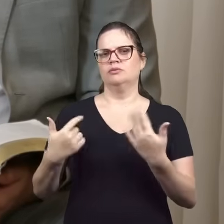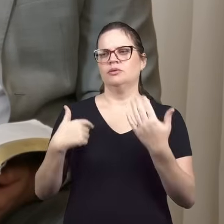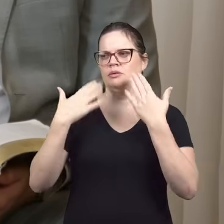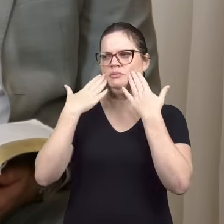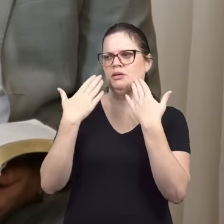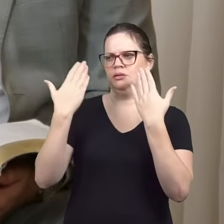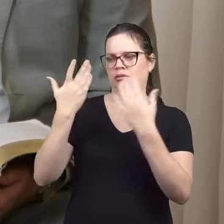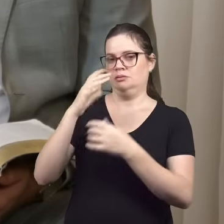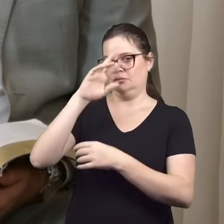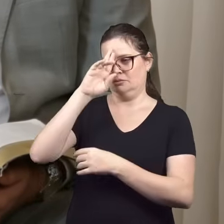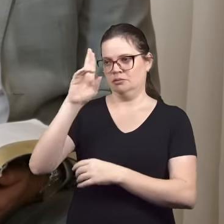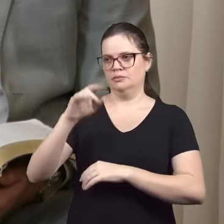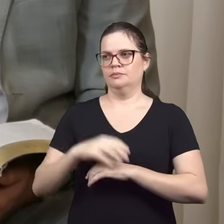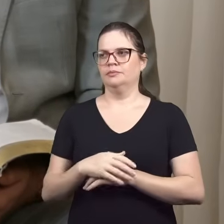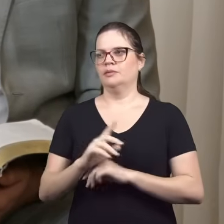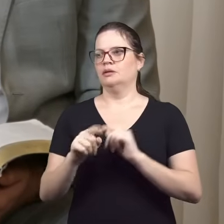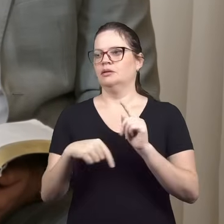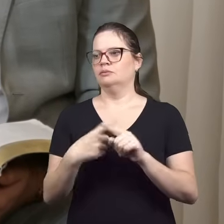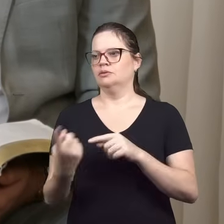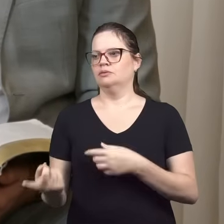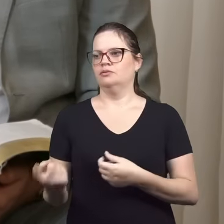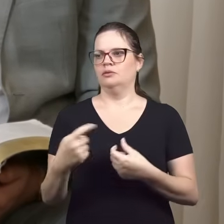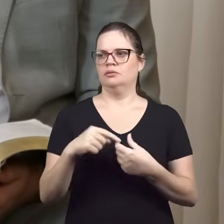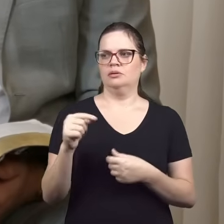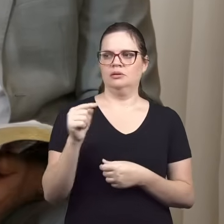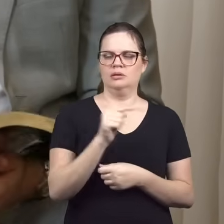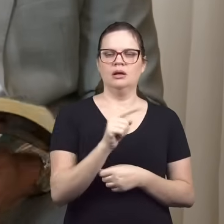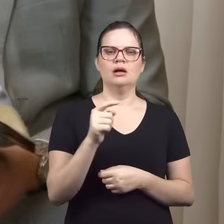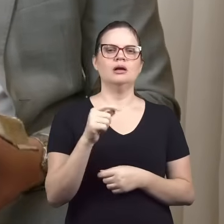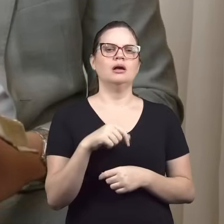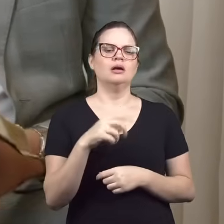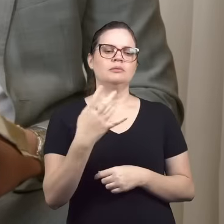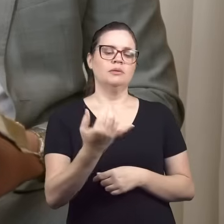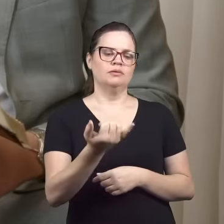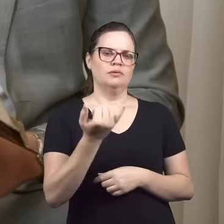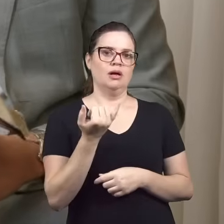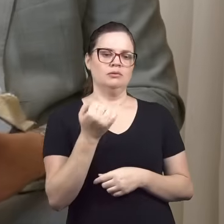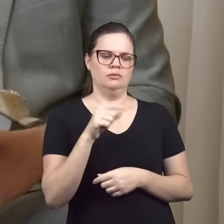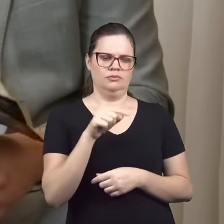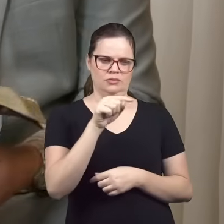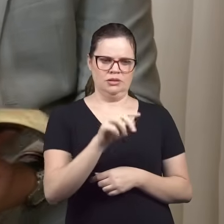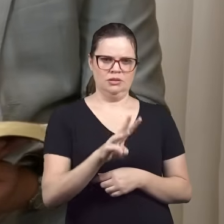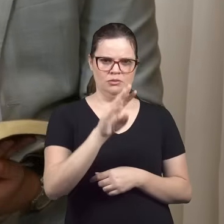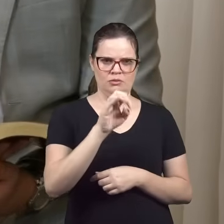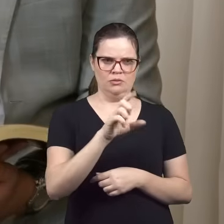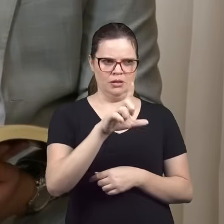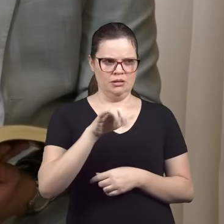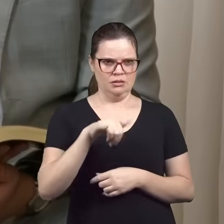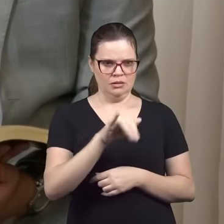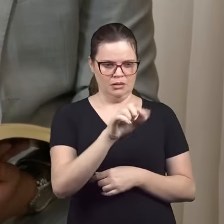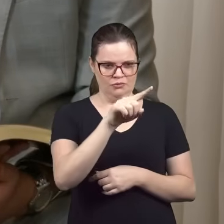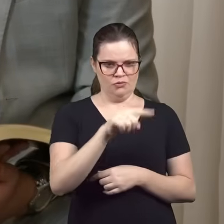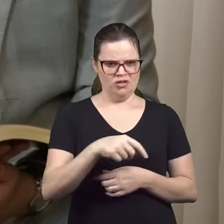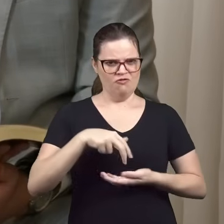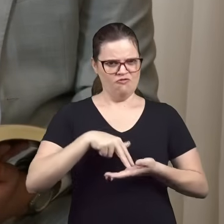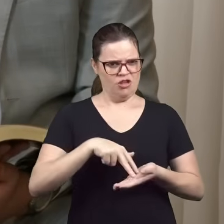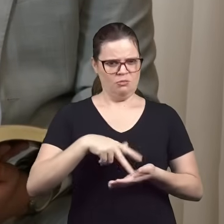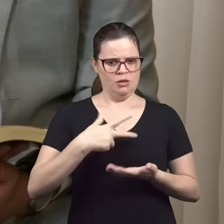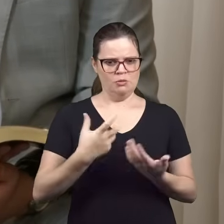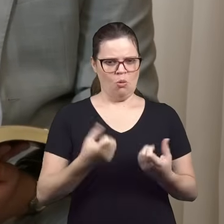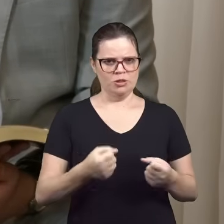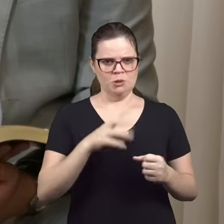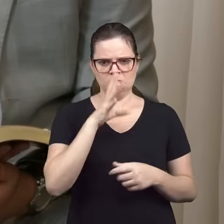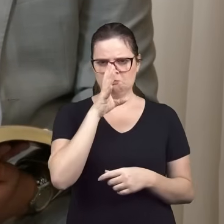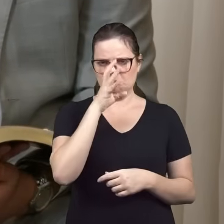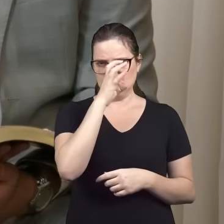Senhor. E no momento que eu voltei à empresa, ali falaram, olha Wesley, diante da sua posição firme, em você não aceitar